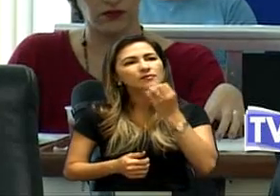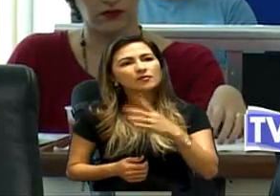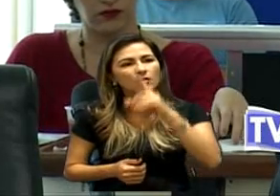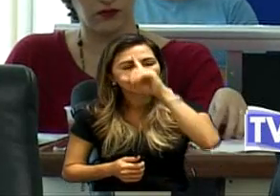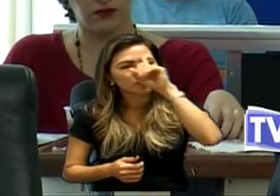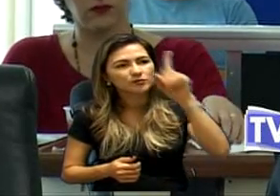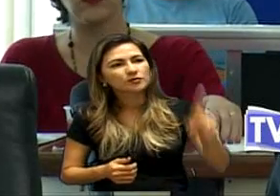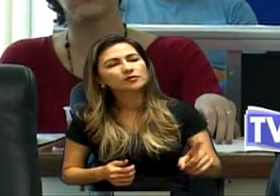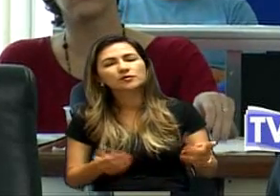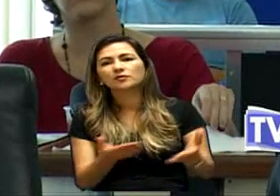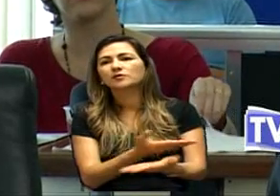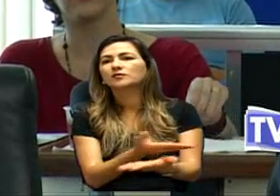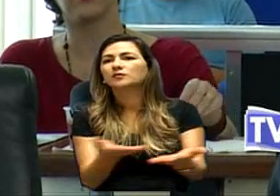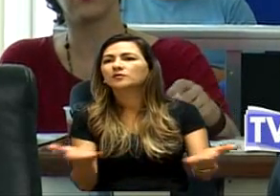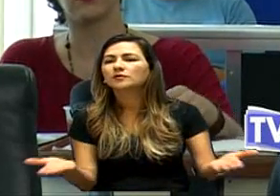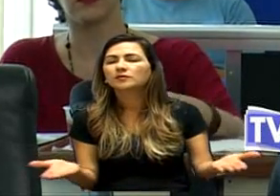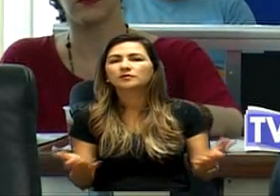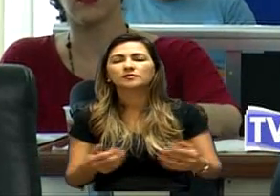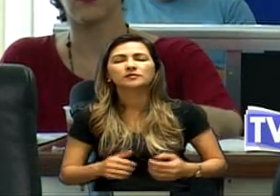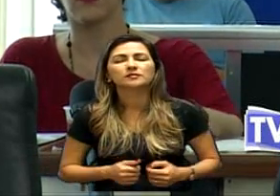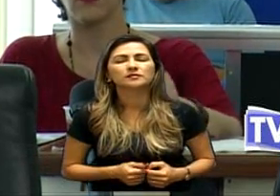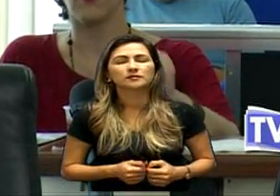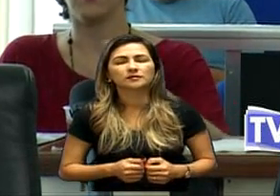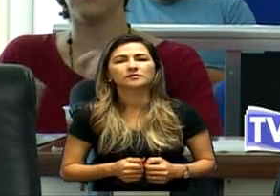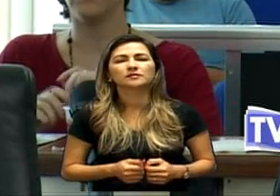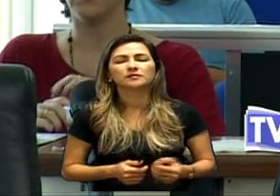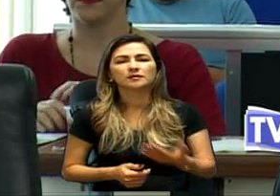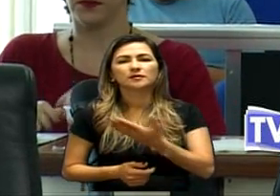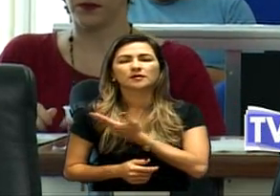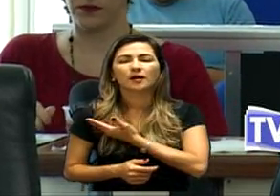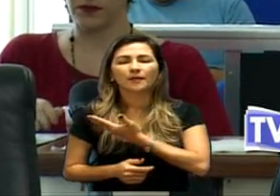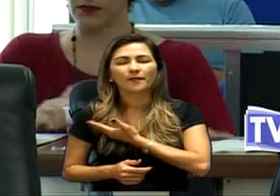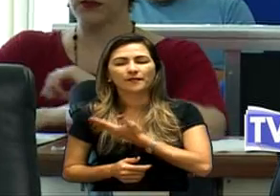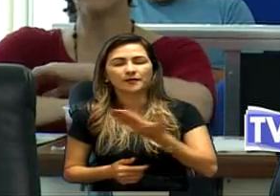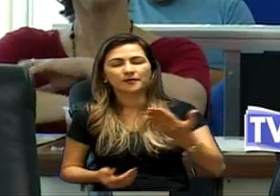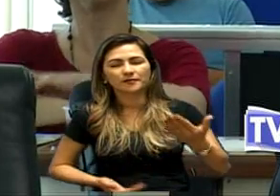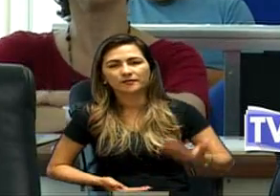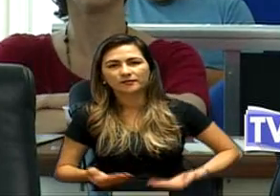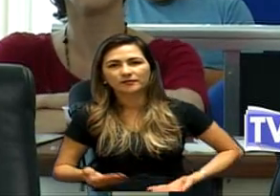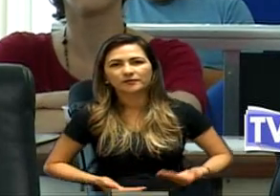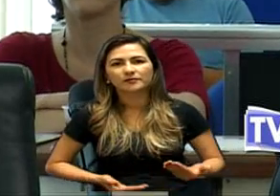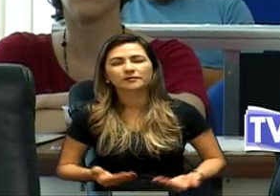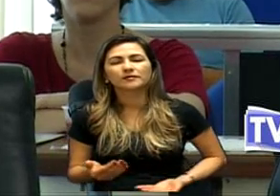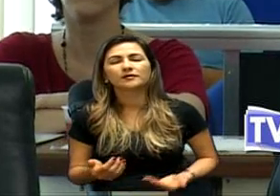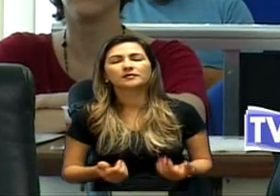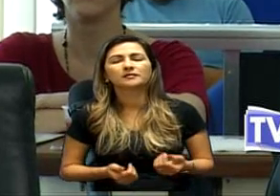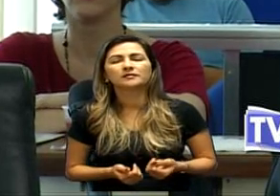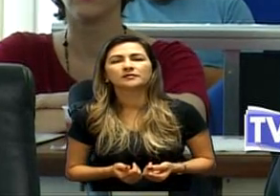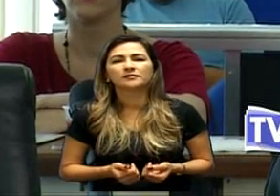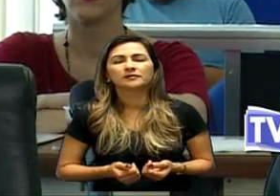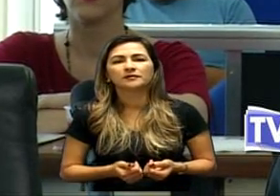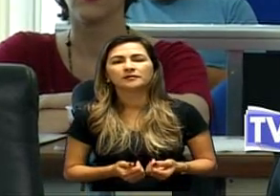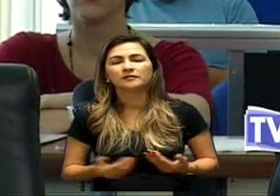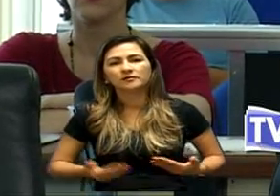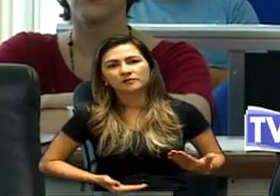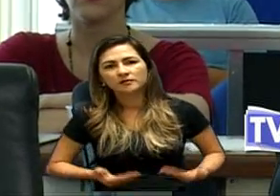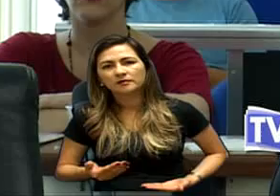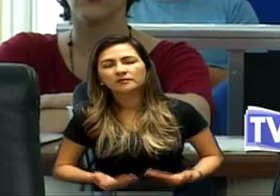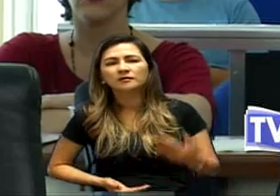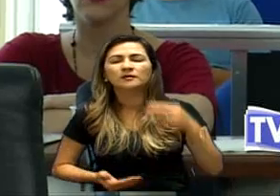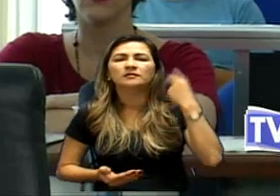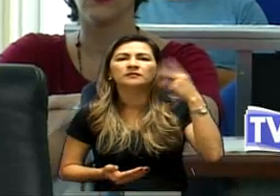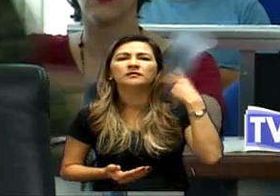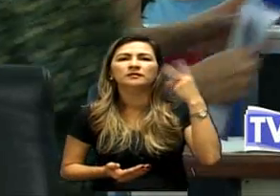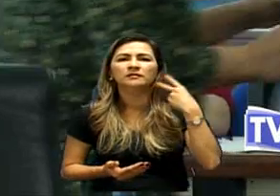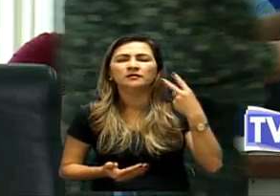Toda a equipe de apoio aqui da Câmara Municipal, os profissionais aqui, assessores, aqui os vereadores e da nossa